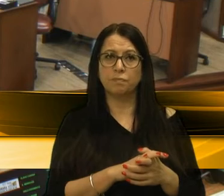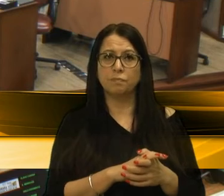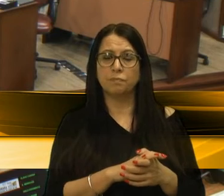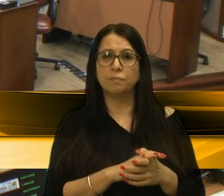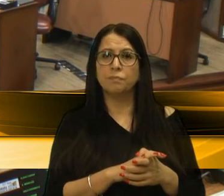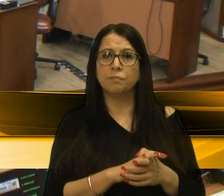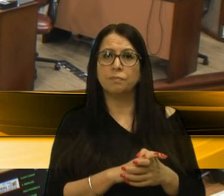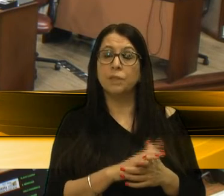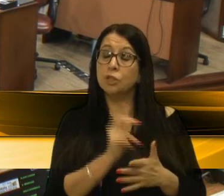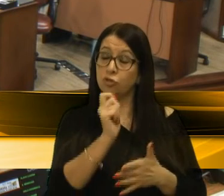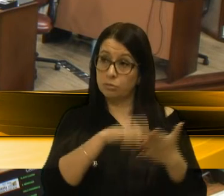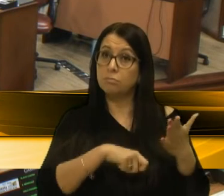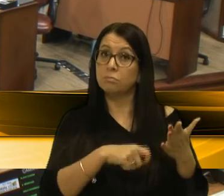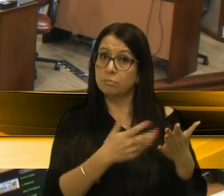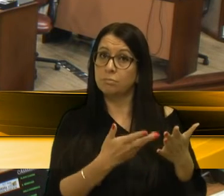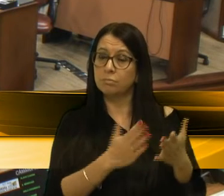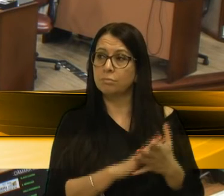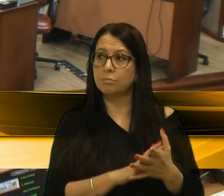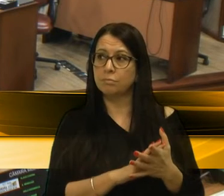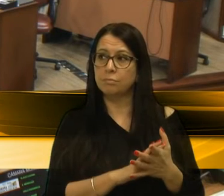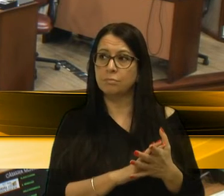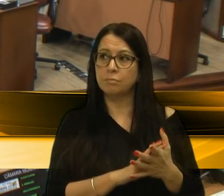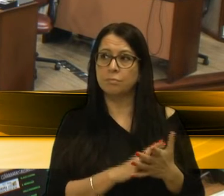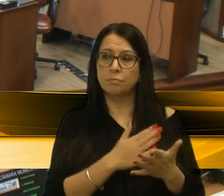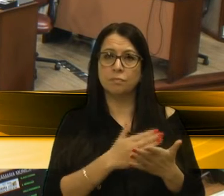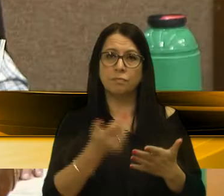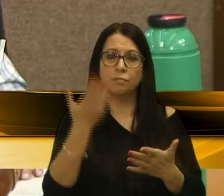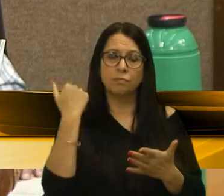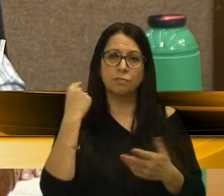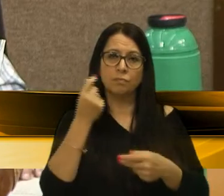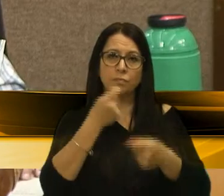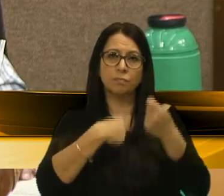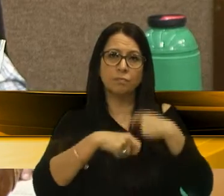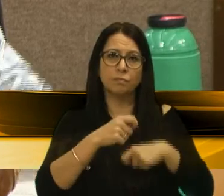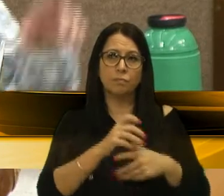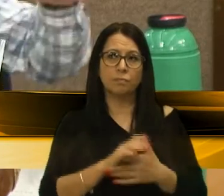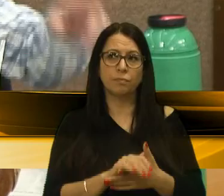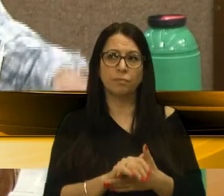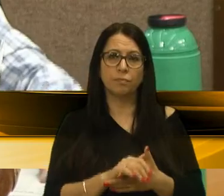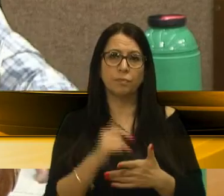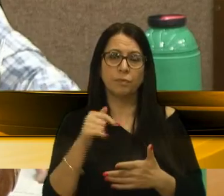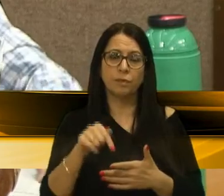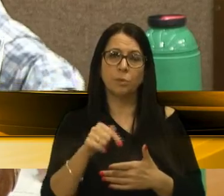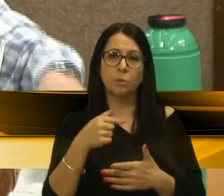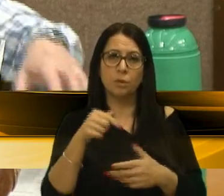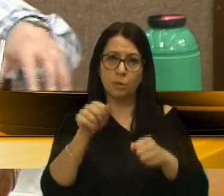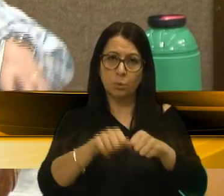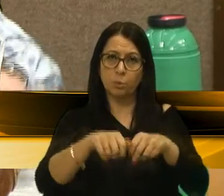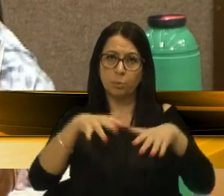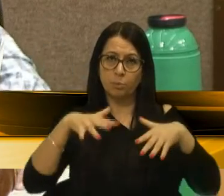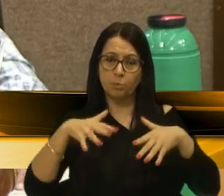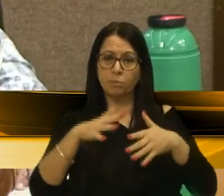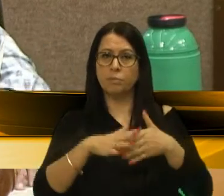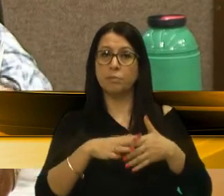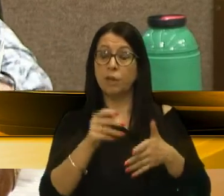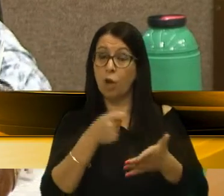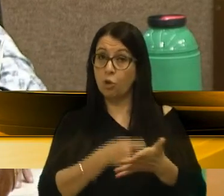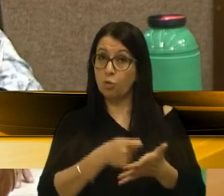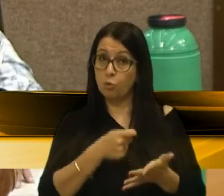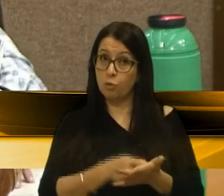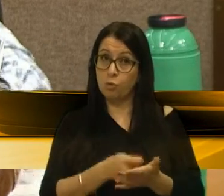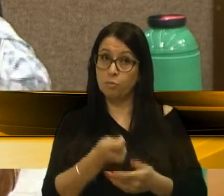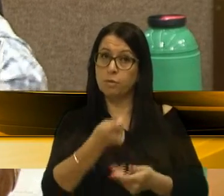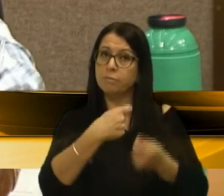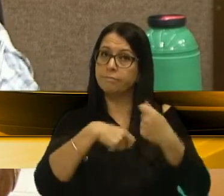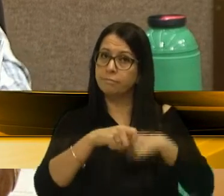homologou desde o início dessa administração eu aqui no plenário cobro dessa administração